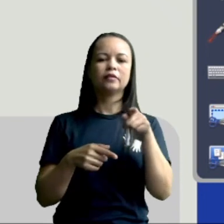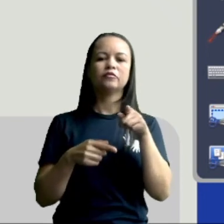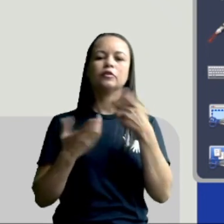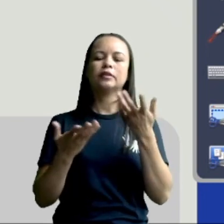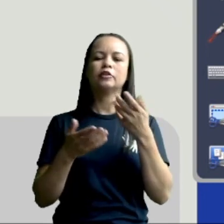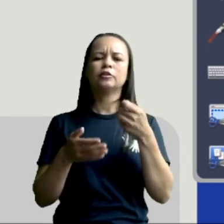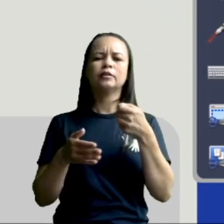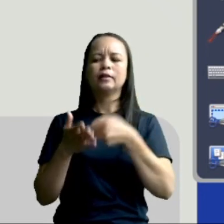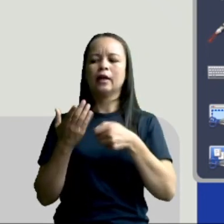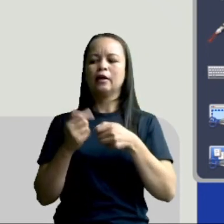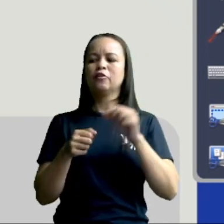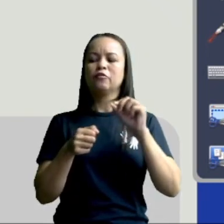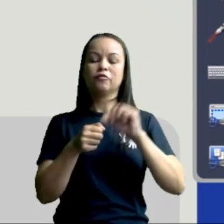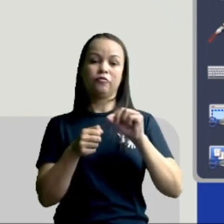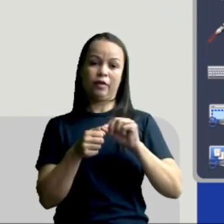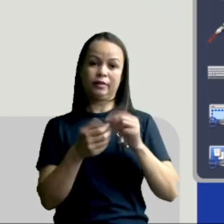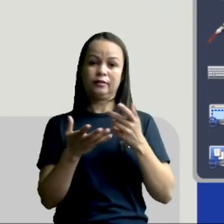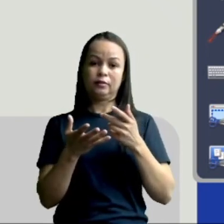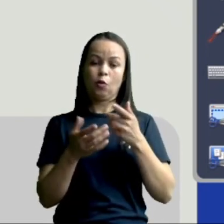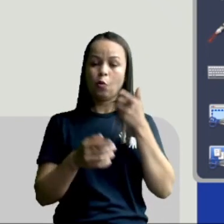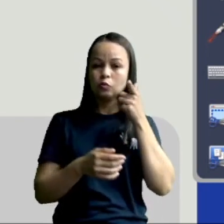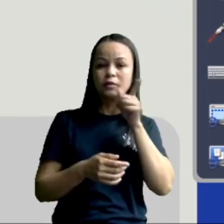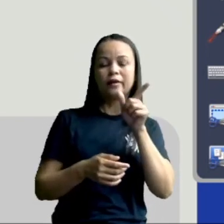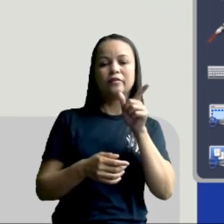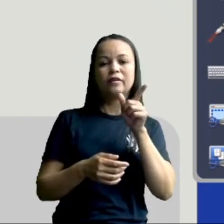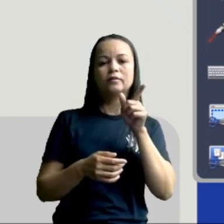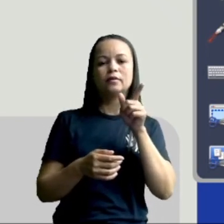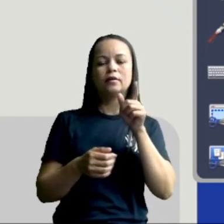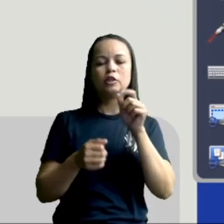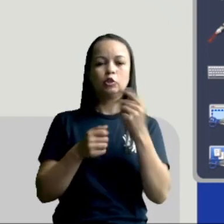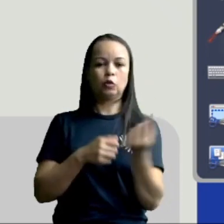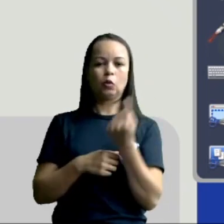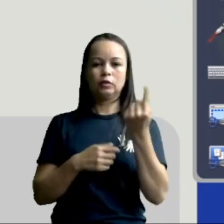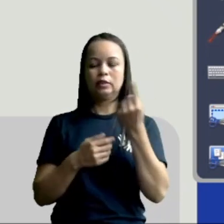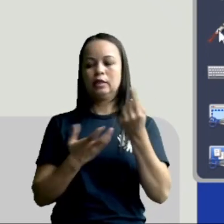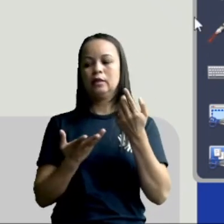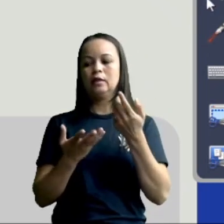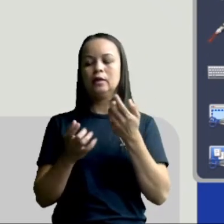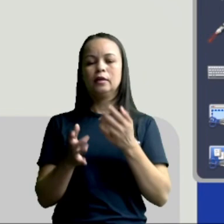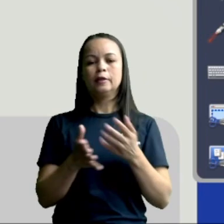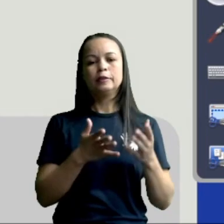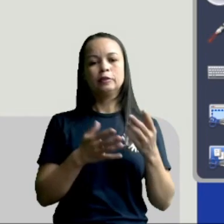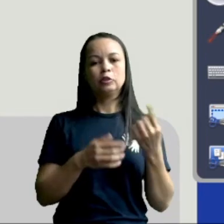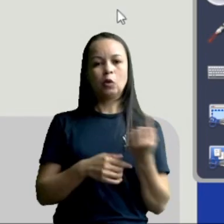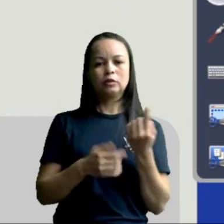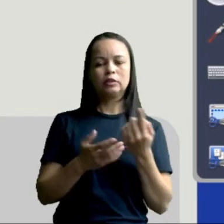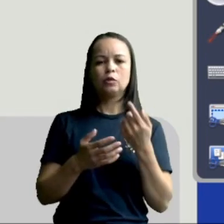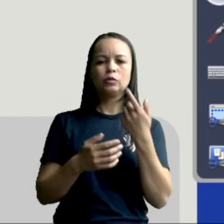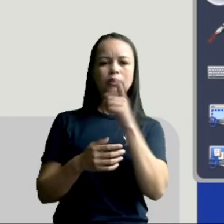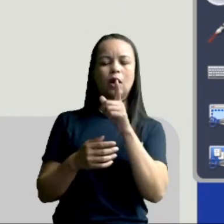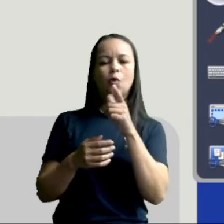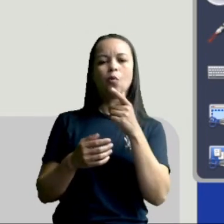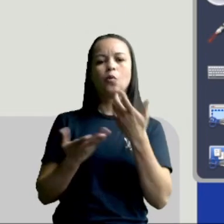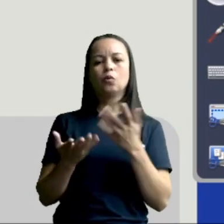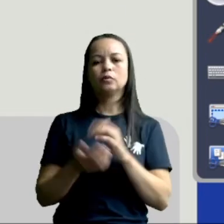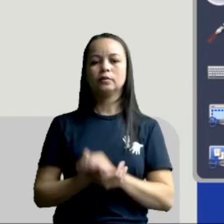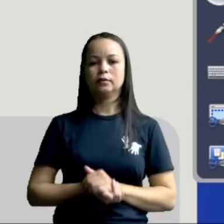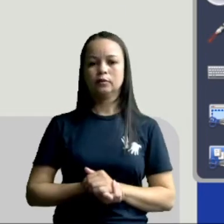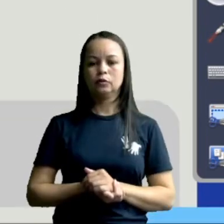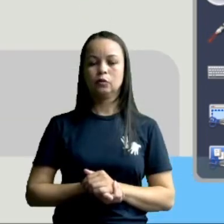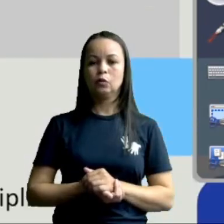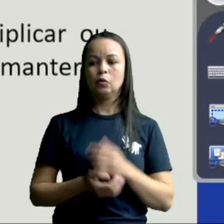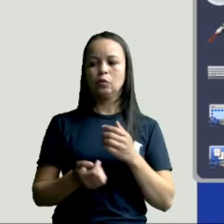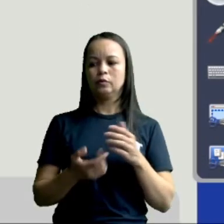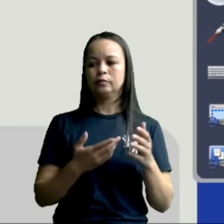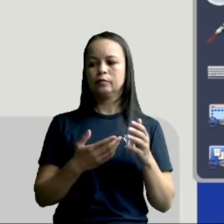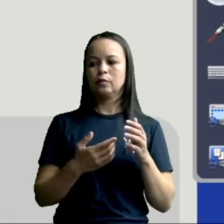vocês tentarem ver se conseguem fazer sozinho, assim como na outra questão, né,